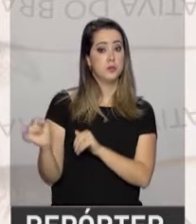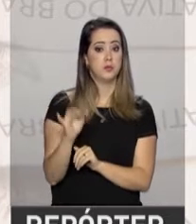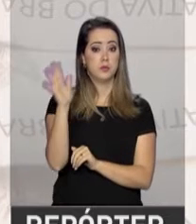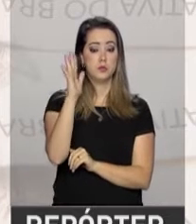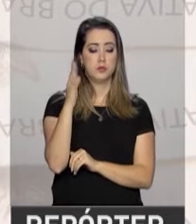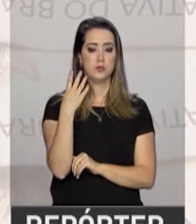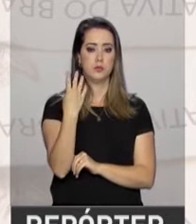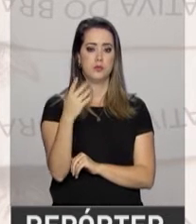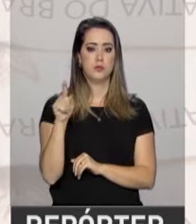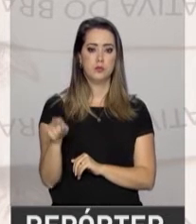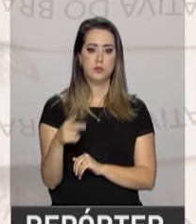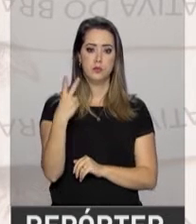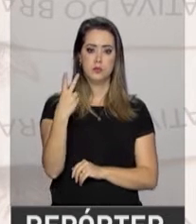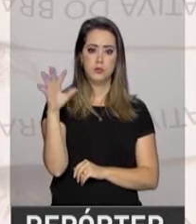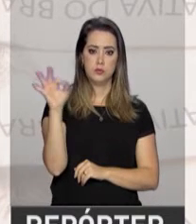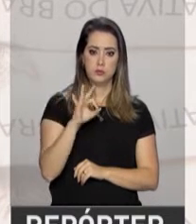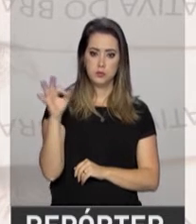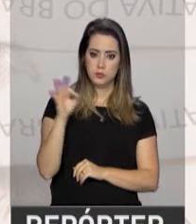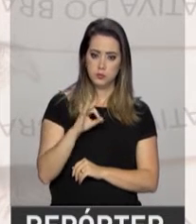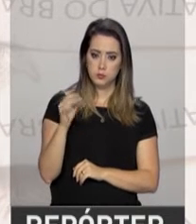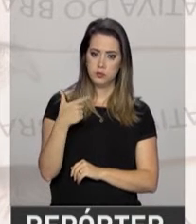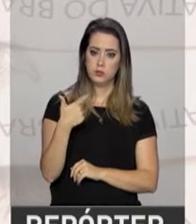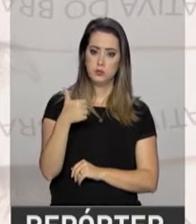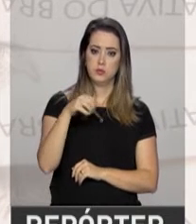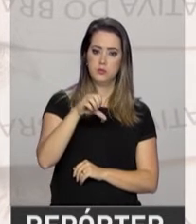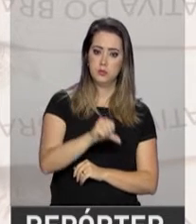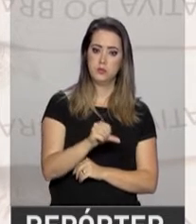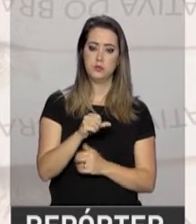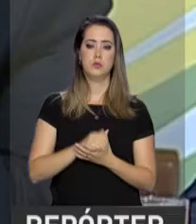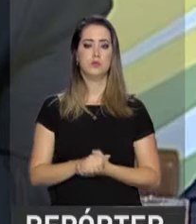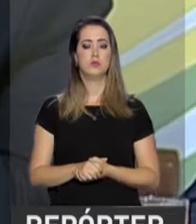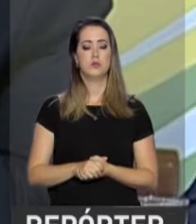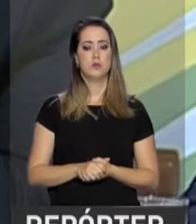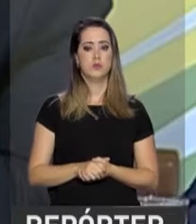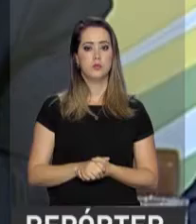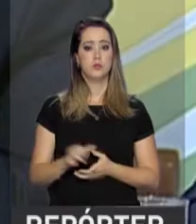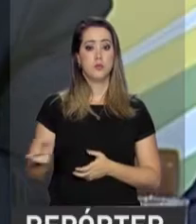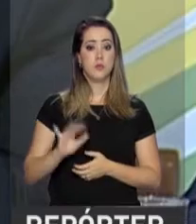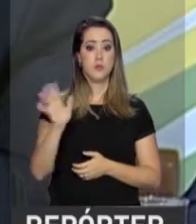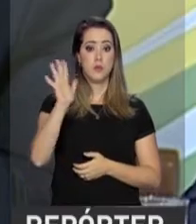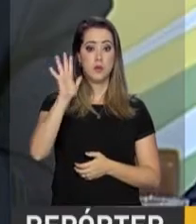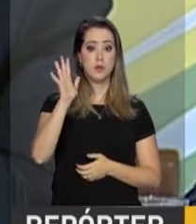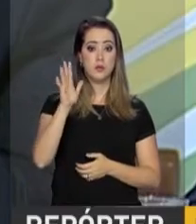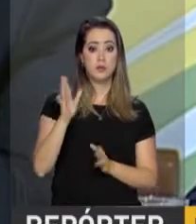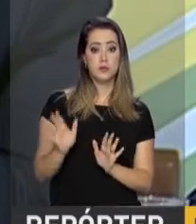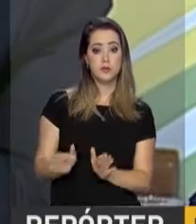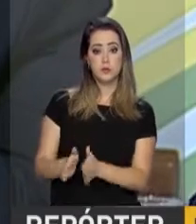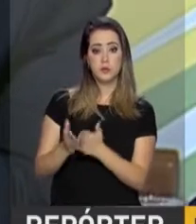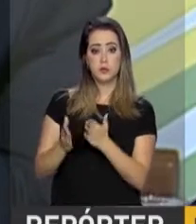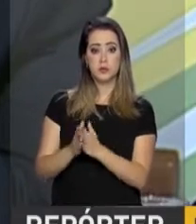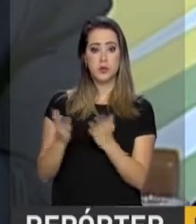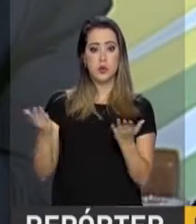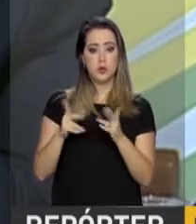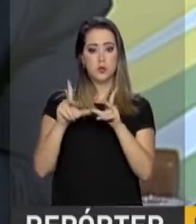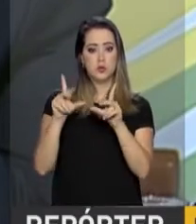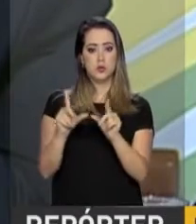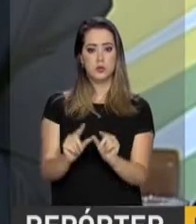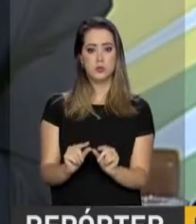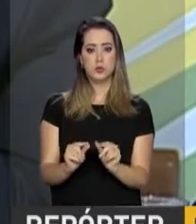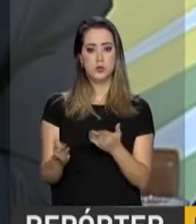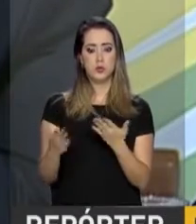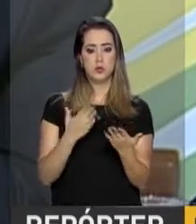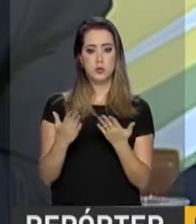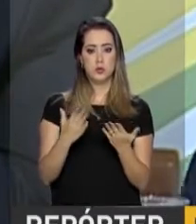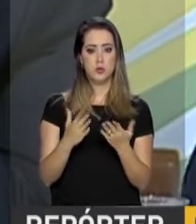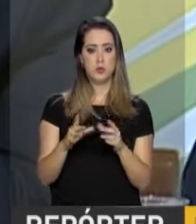ficou em 4,2 por cento para 2019 a inflação dos mais pobres hoje é menor do que a inflação